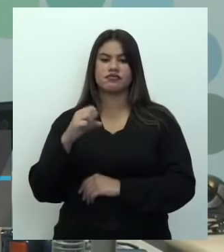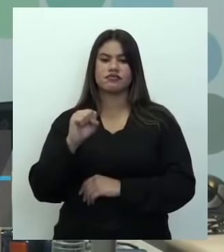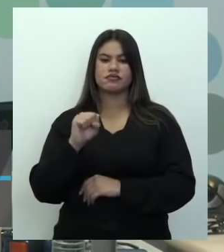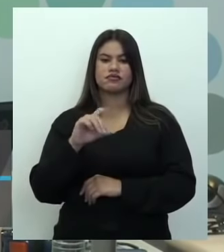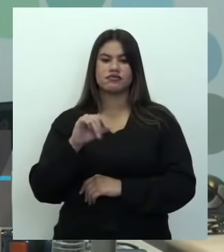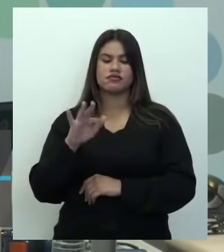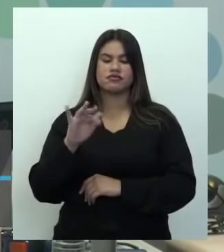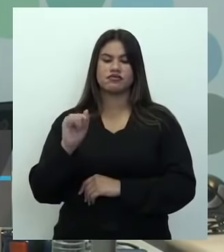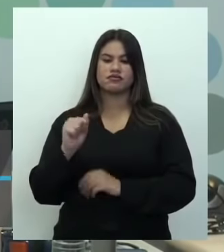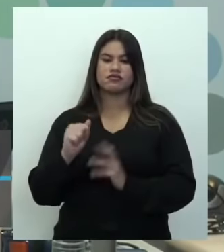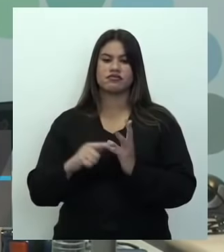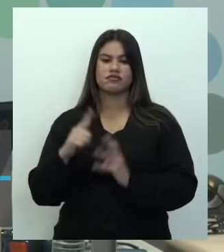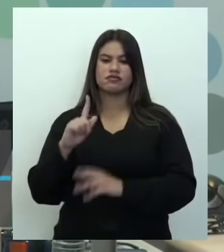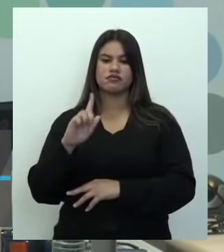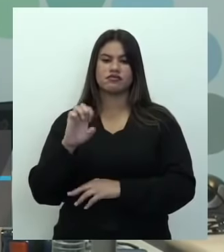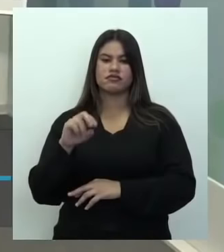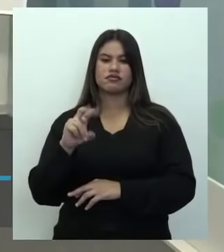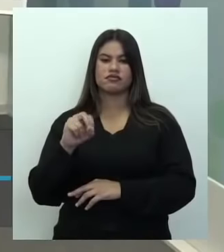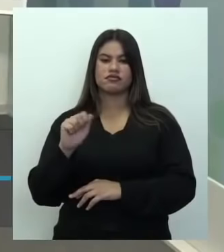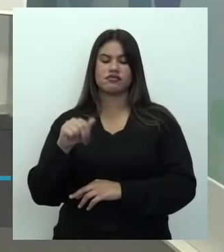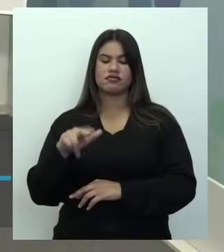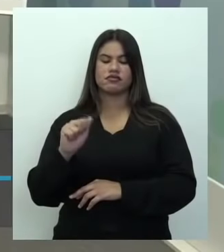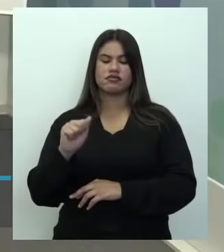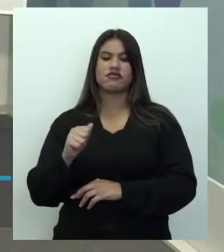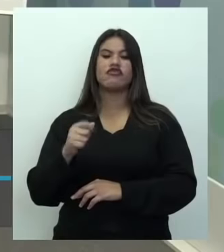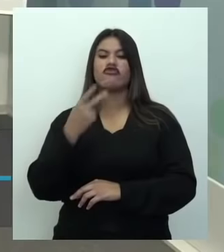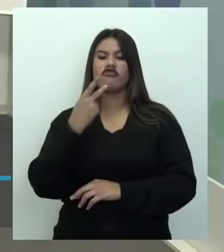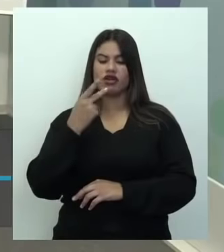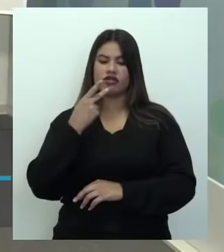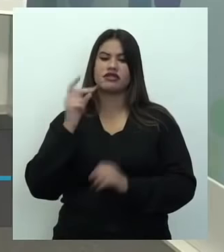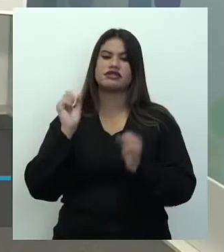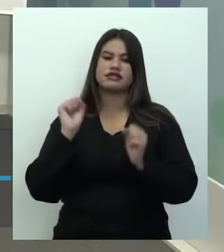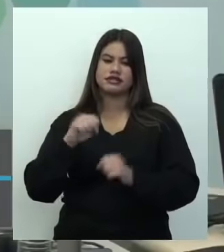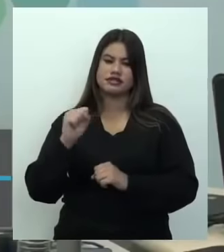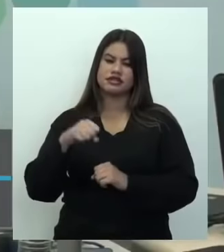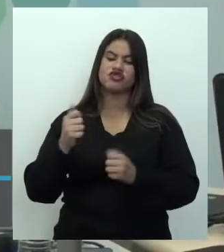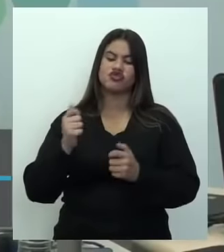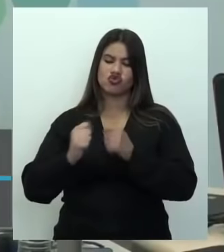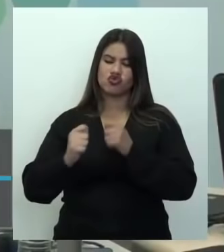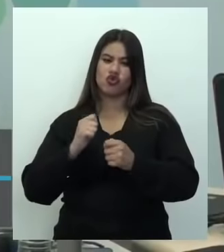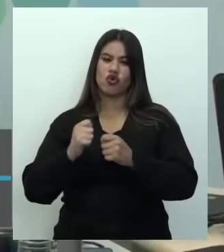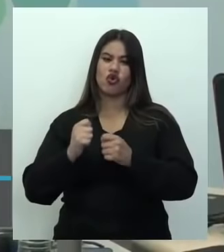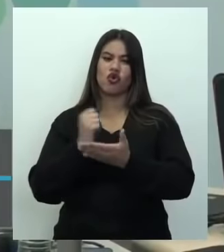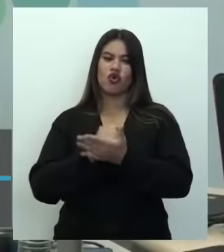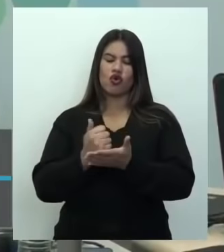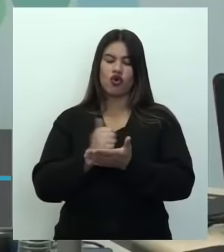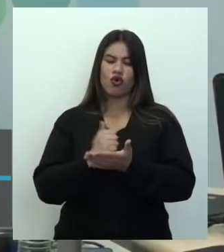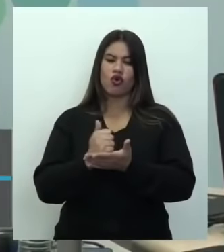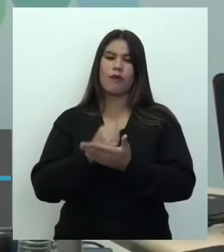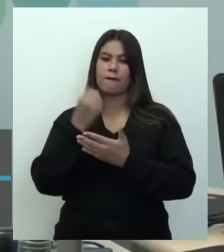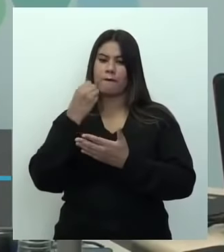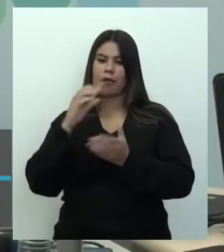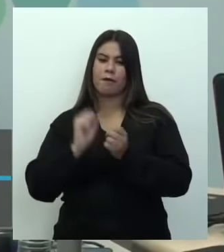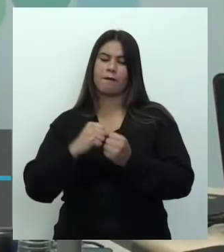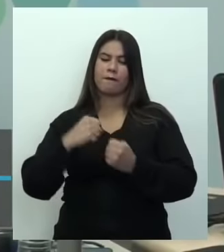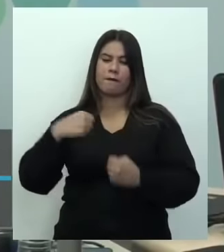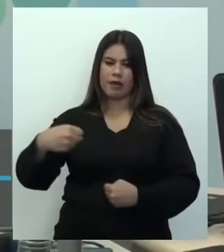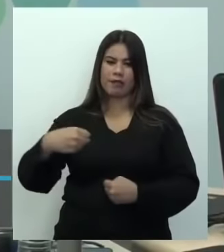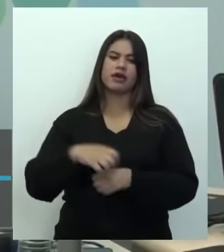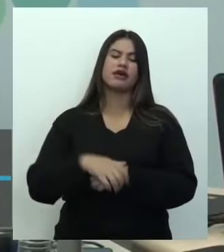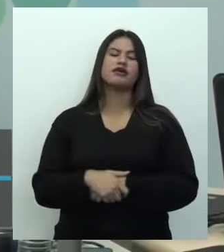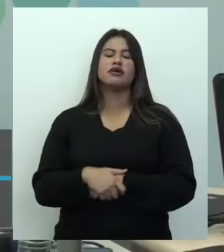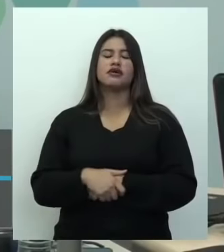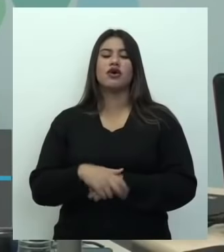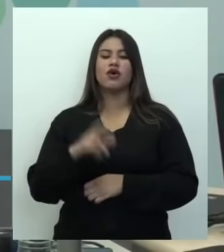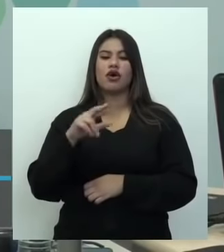todos disseram que sim, colabora muito o uso do mapa quando eles estão jogando. O Rafael disse que conhecendo o mapa